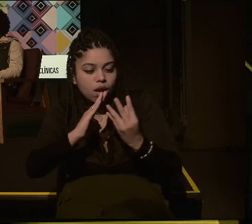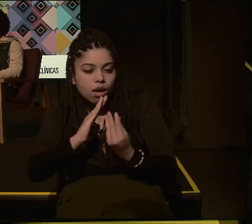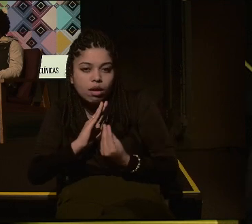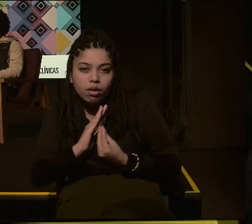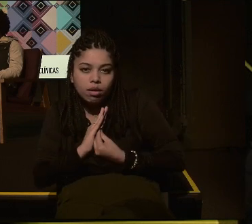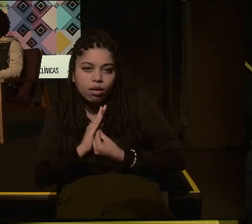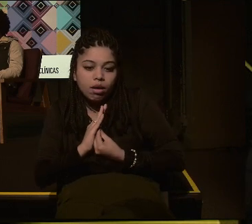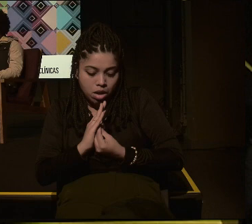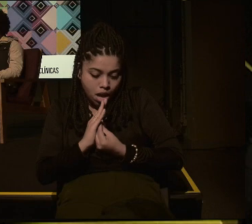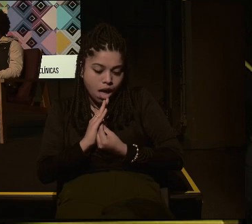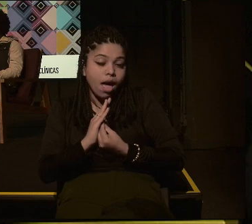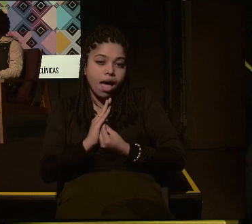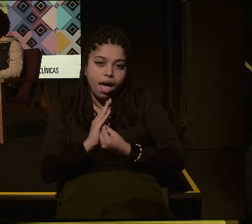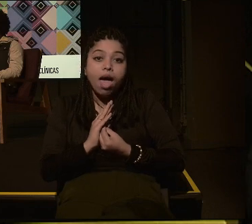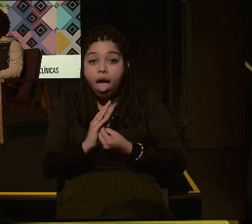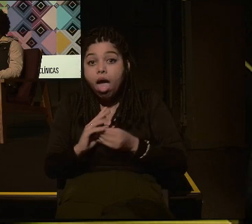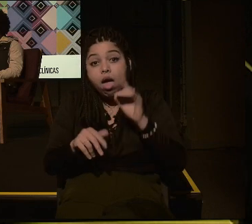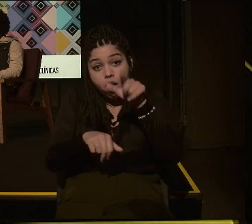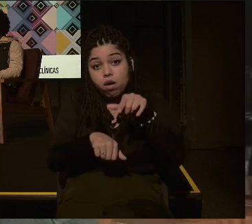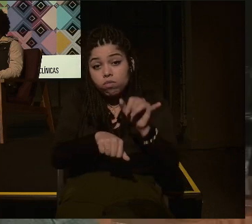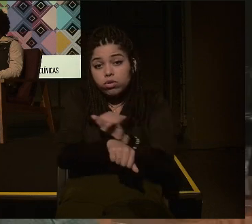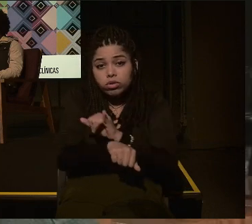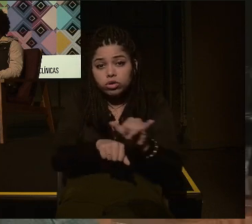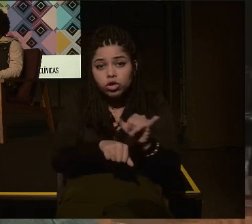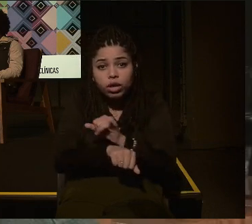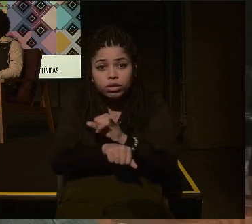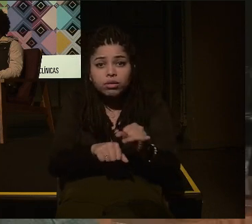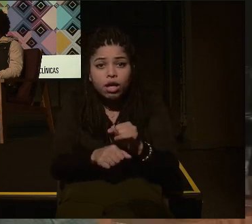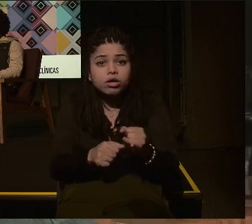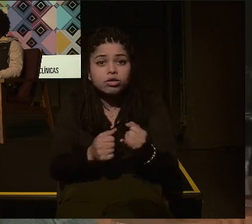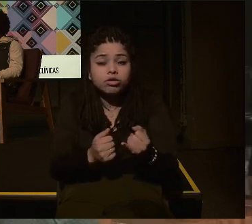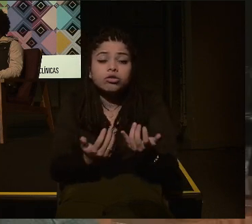ela era uma ferramenta quilombola de